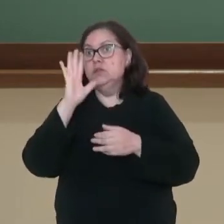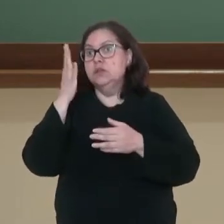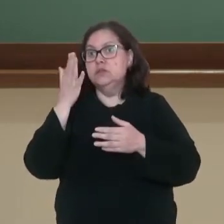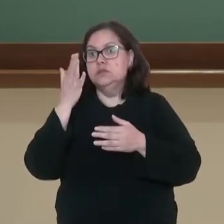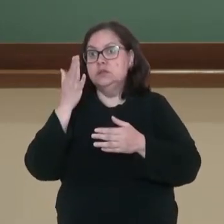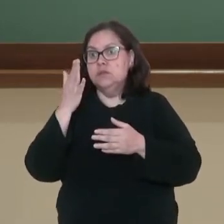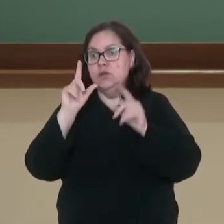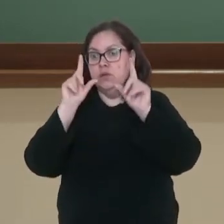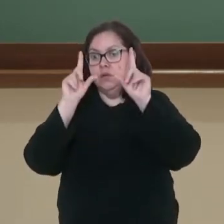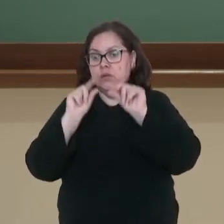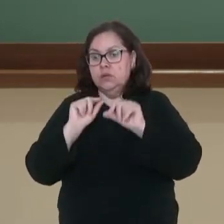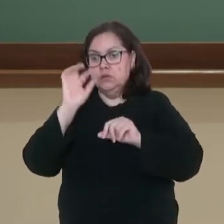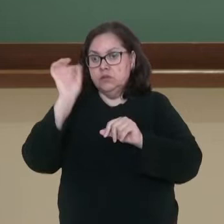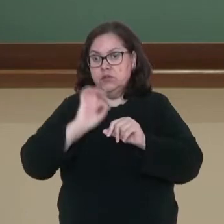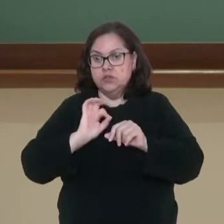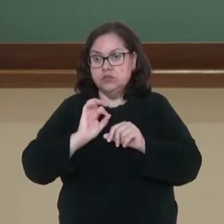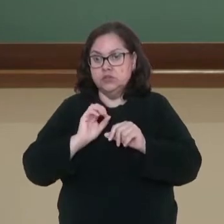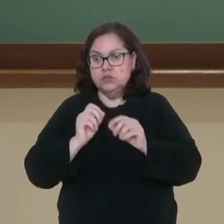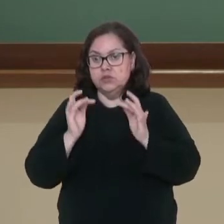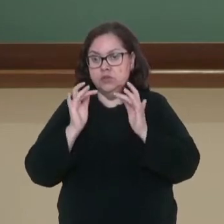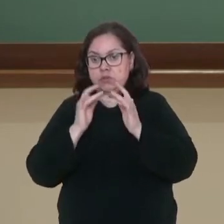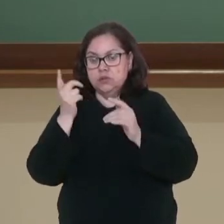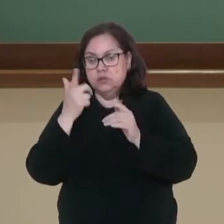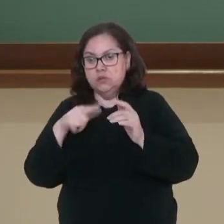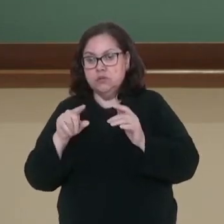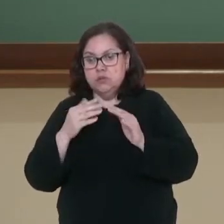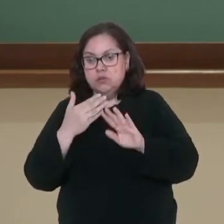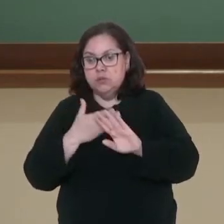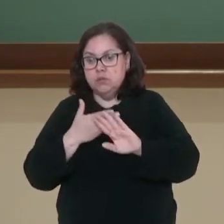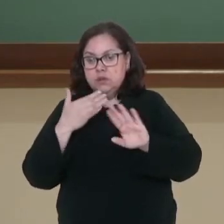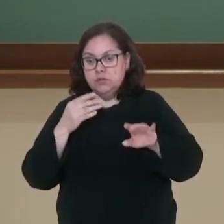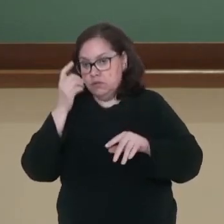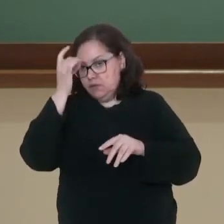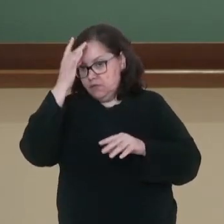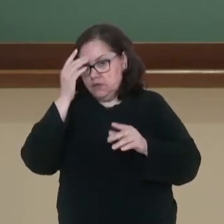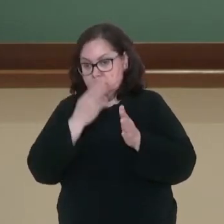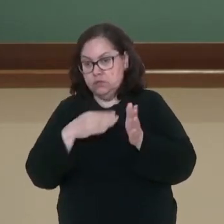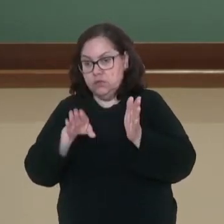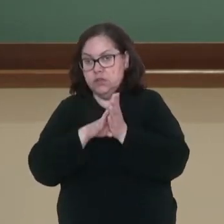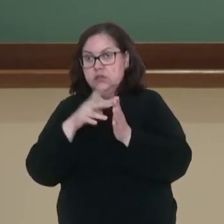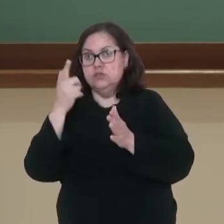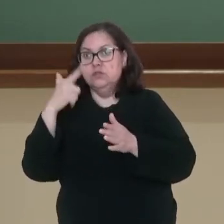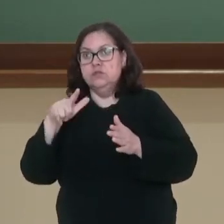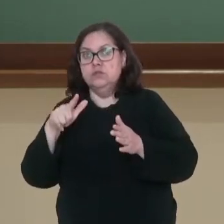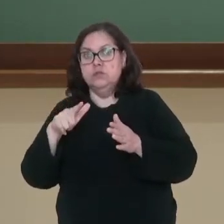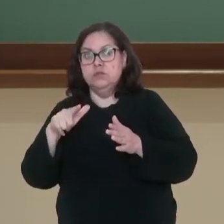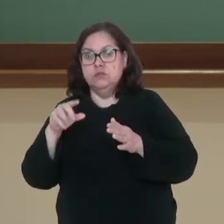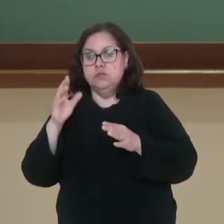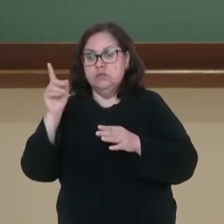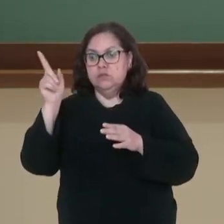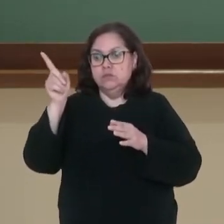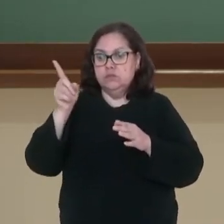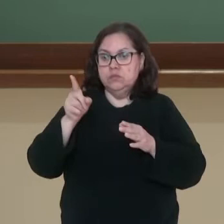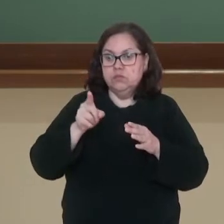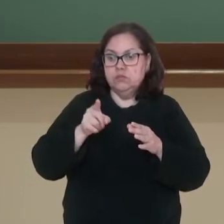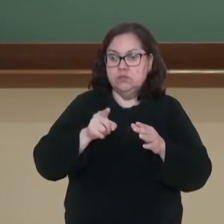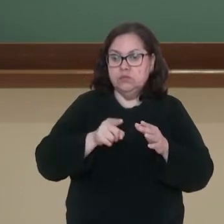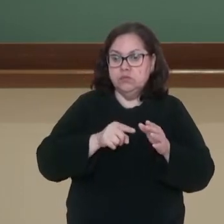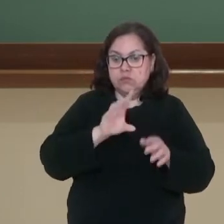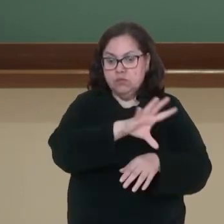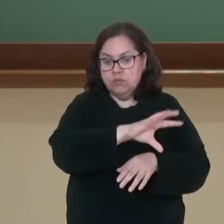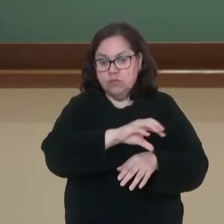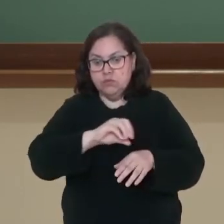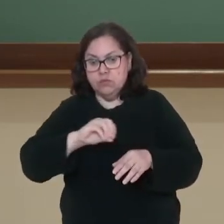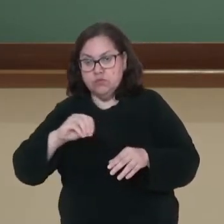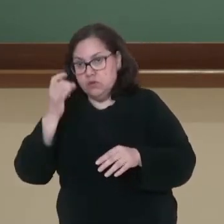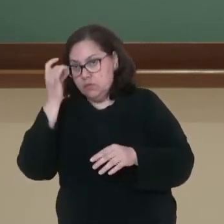Uma menor taxa de recombinação. Quanto mais distantes, é mais fácil a recombinação, porque o bracinho de uma cromátide vai lá e puxa o da outra,